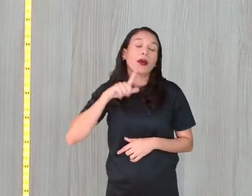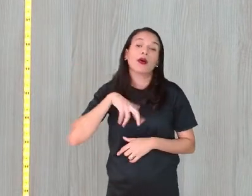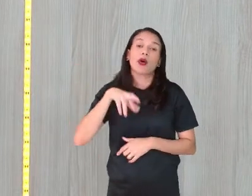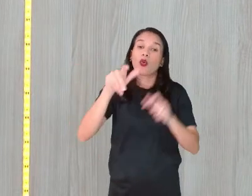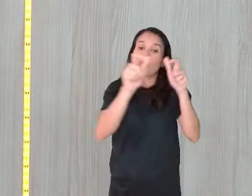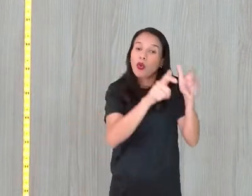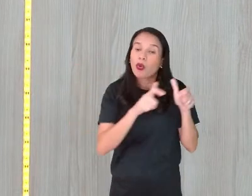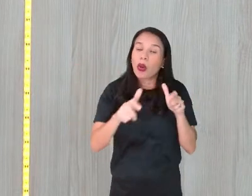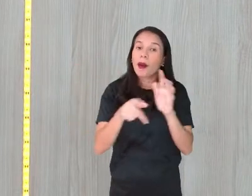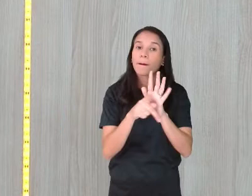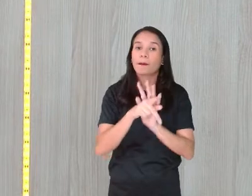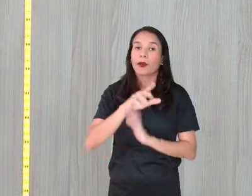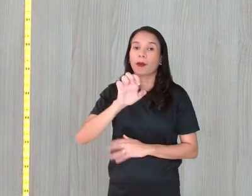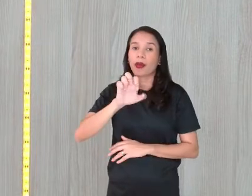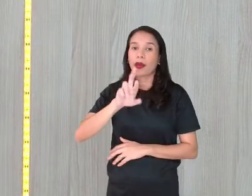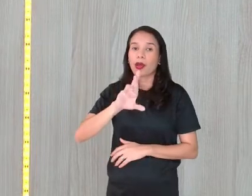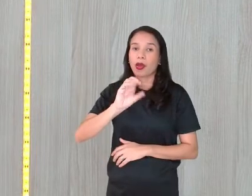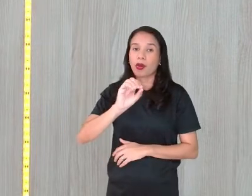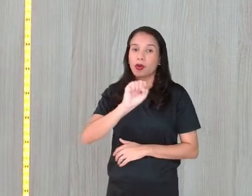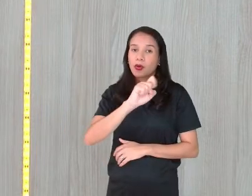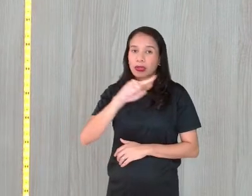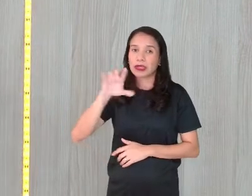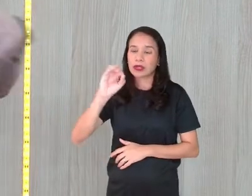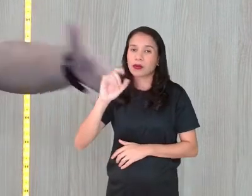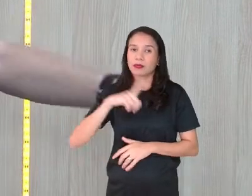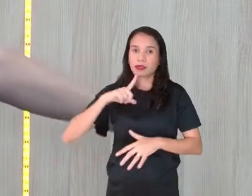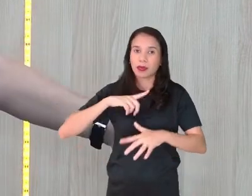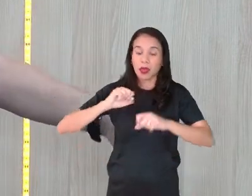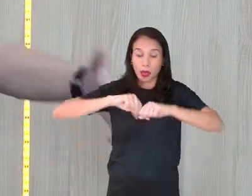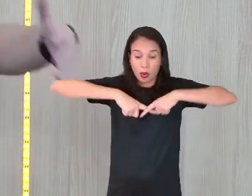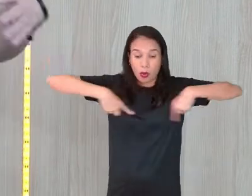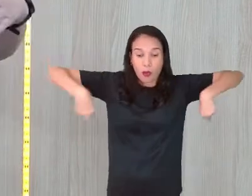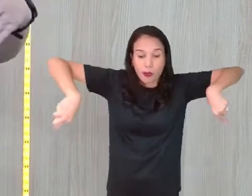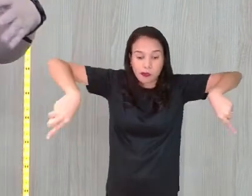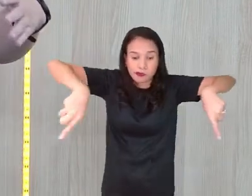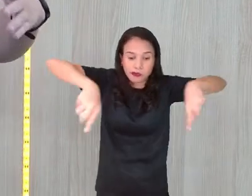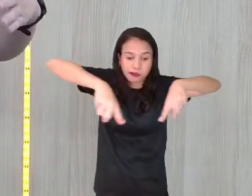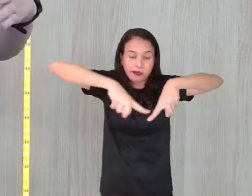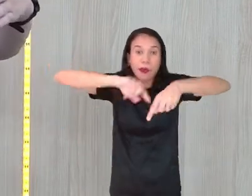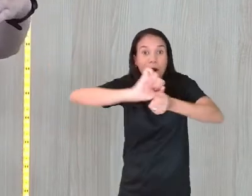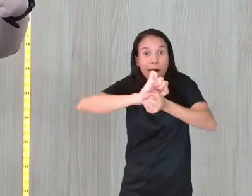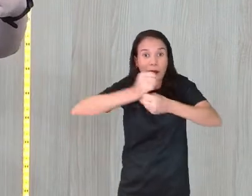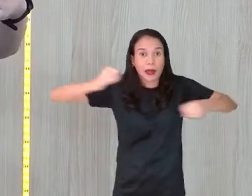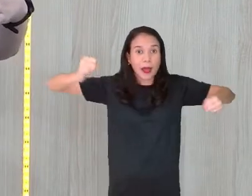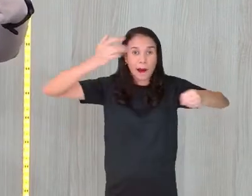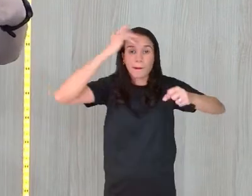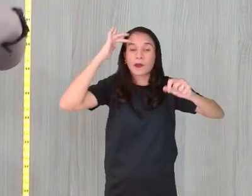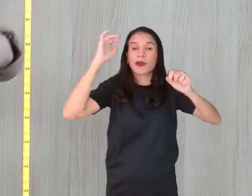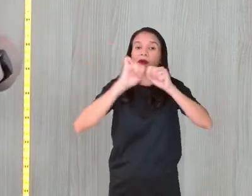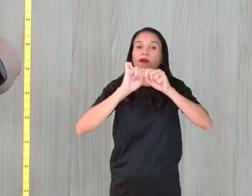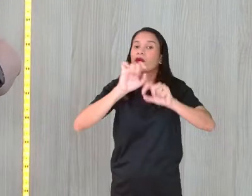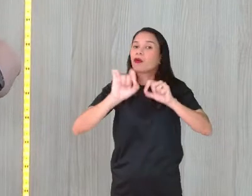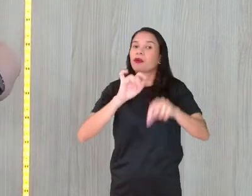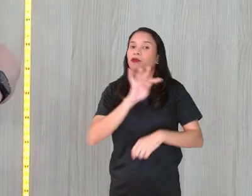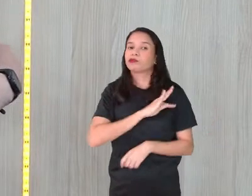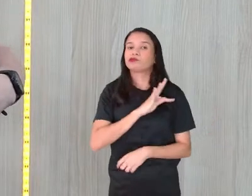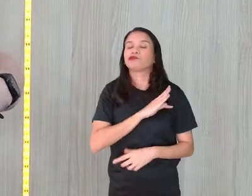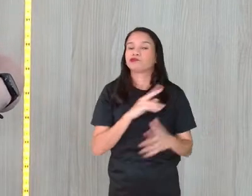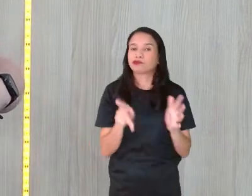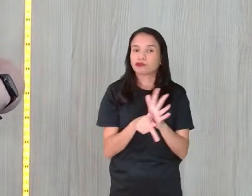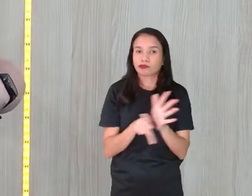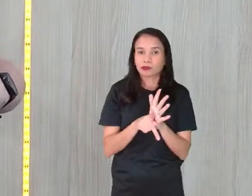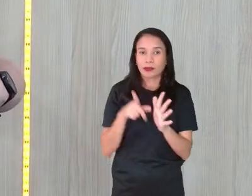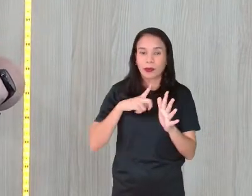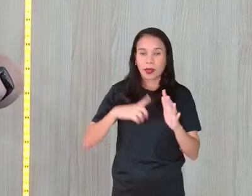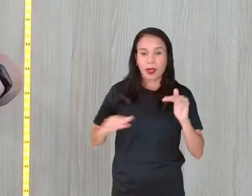erosão muito forte, aquelas vossorocas, né? Sim. Aquelas valas enormes. Então o pessoal tem feito o quê? Uma técnica de fazer